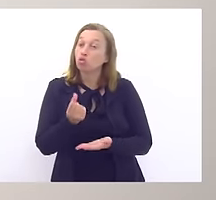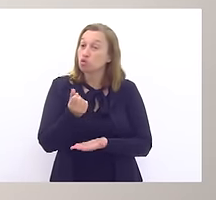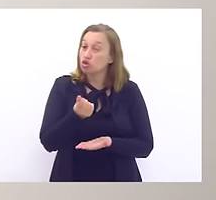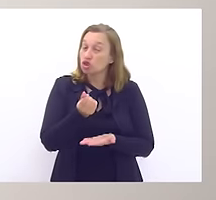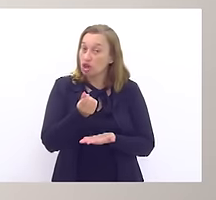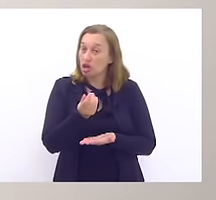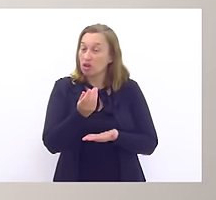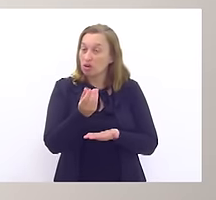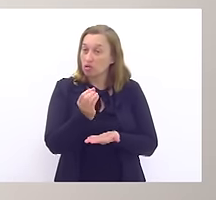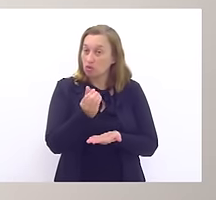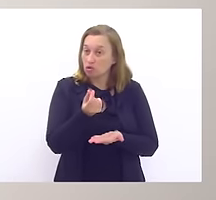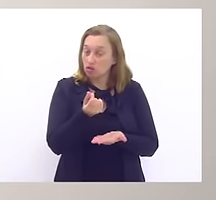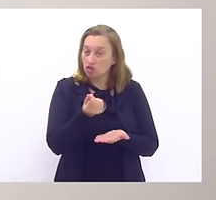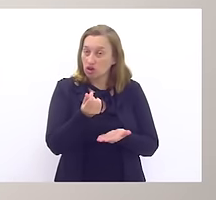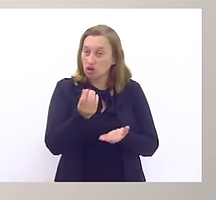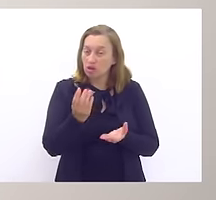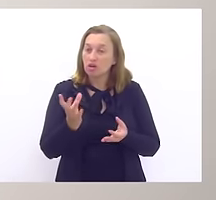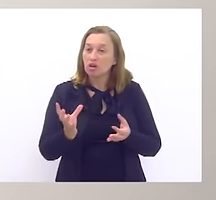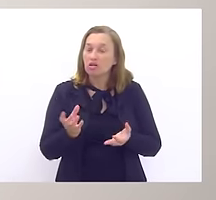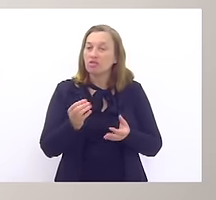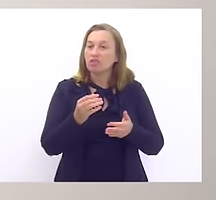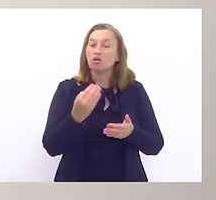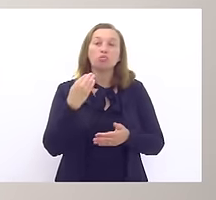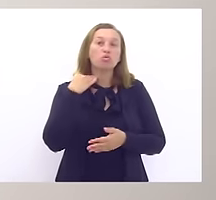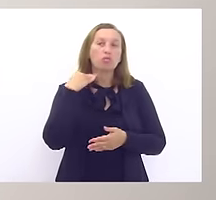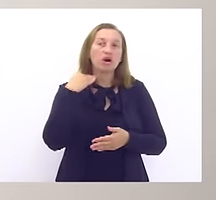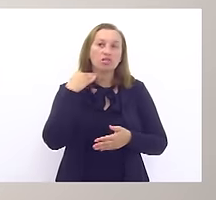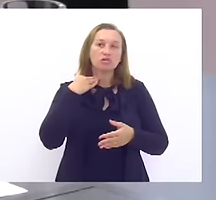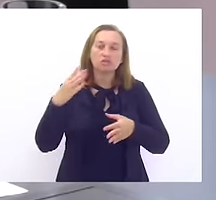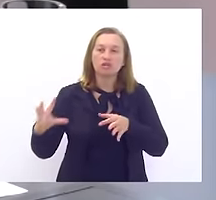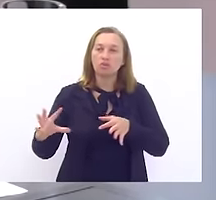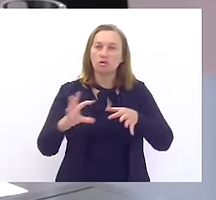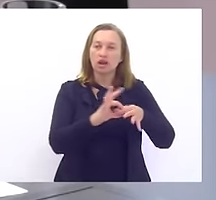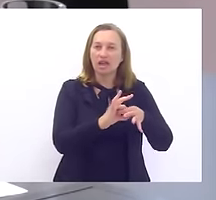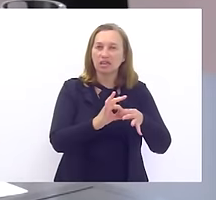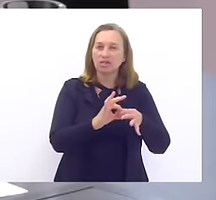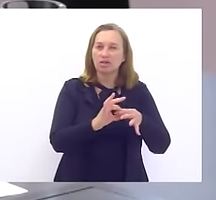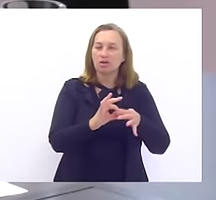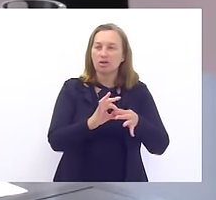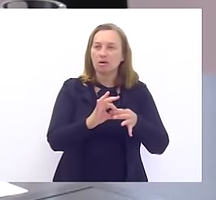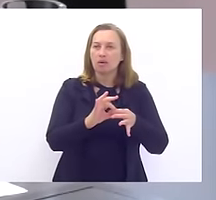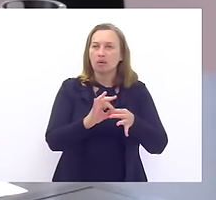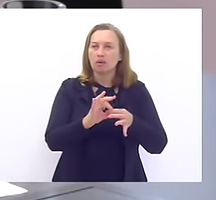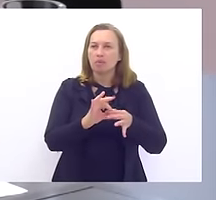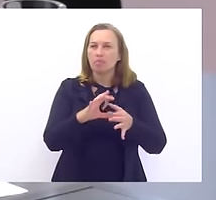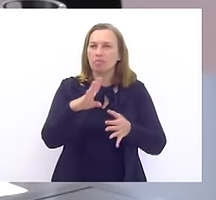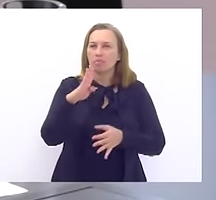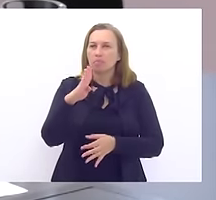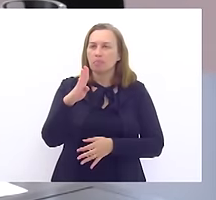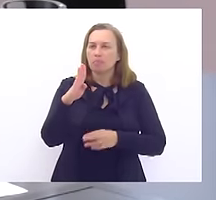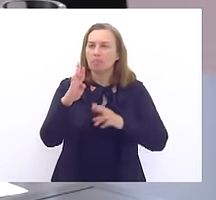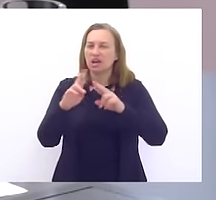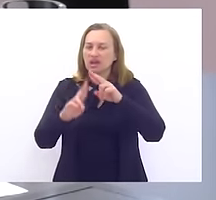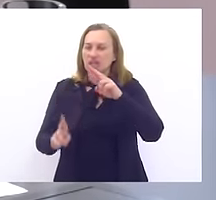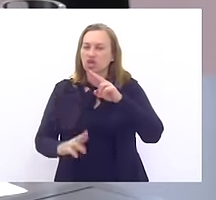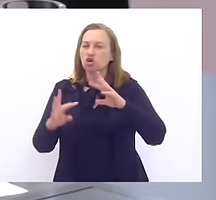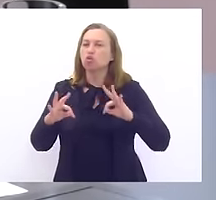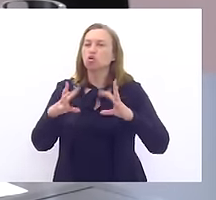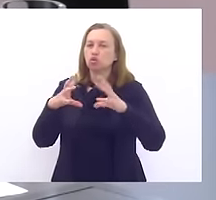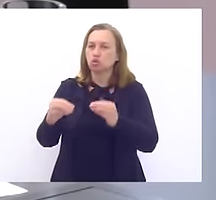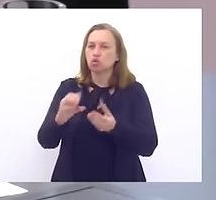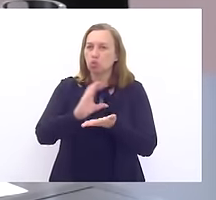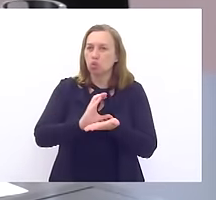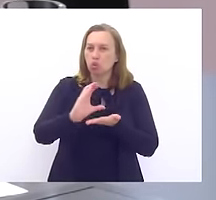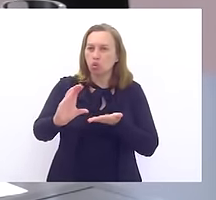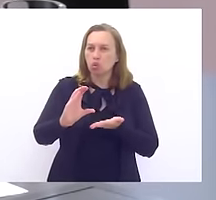OK como é vinculado ao Bradesco conta que a gente gerencia mas o recurso que executa todo o recurso é o ó são contas